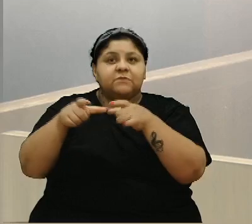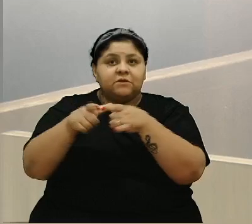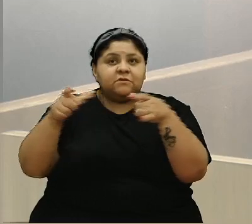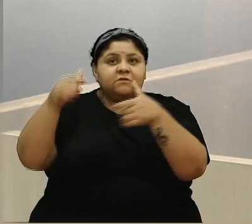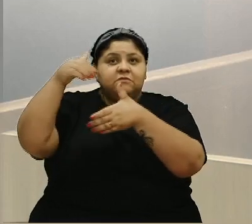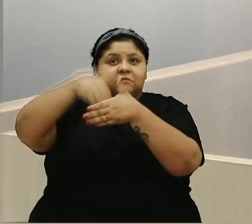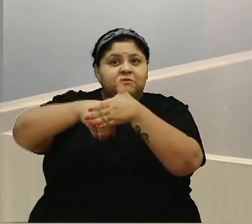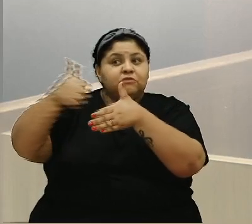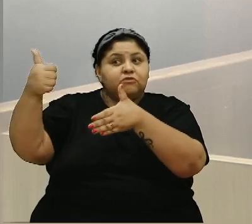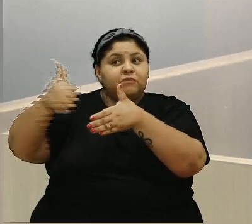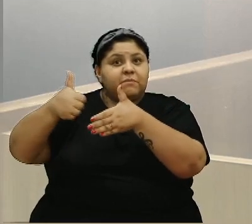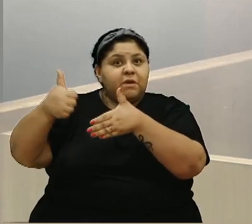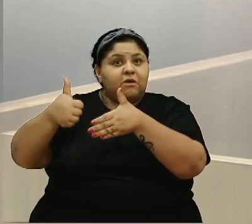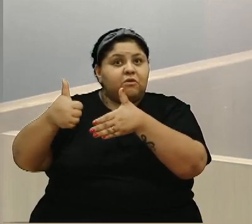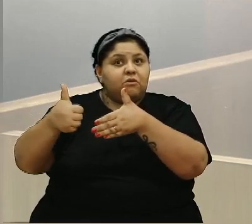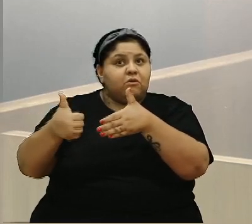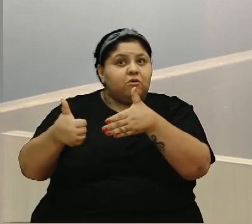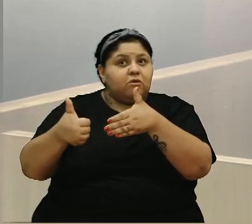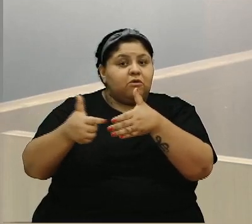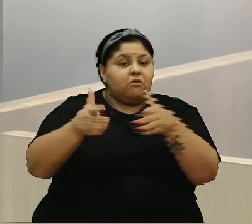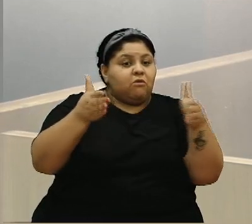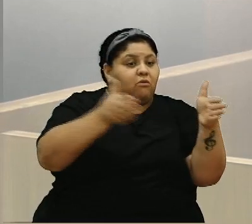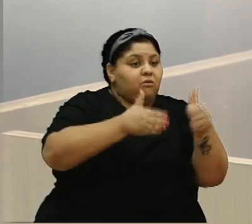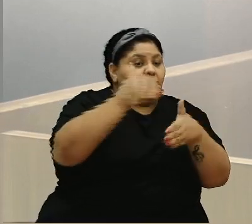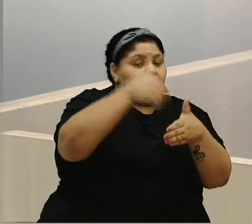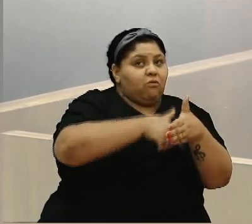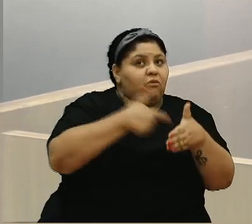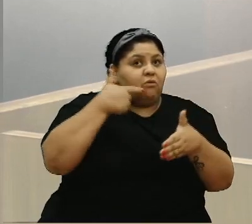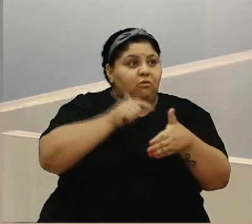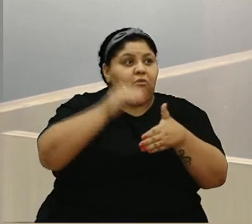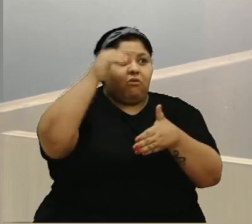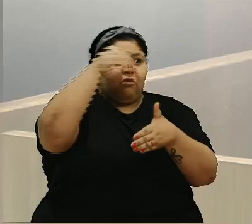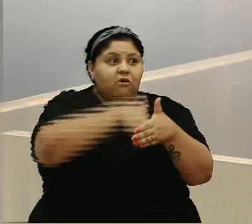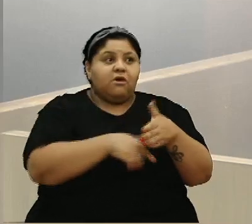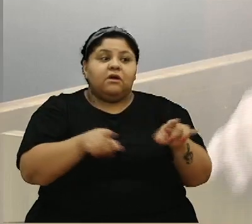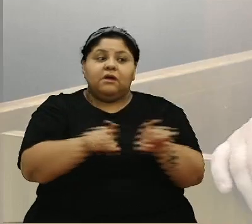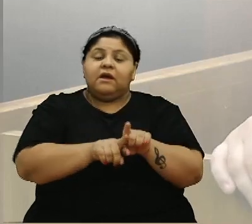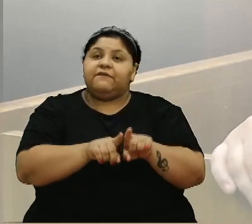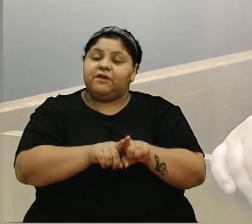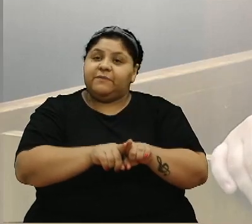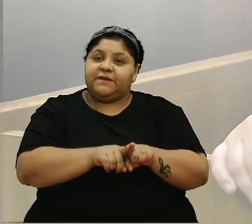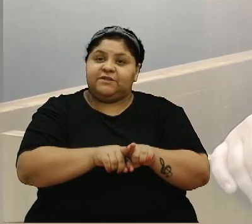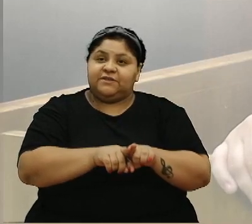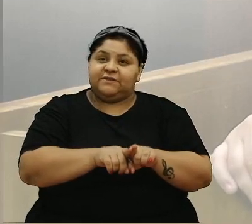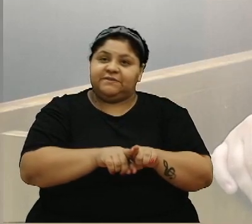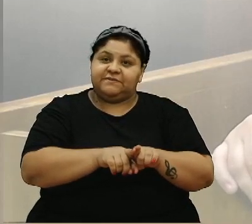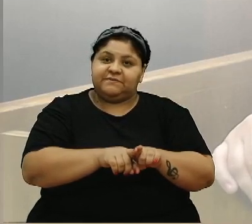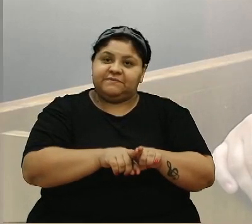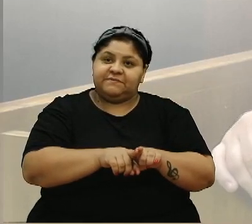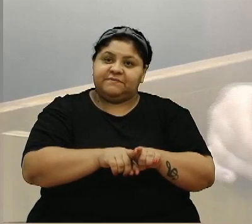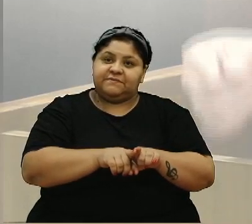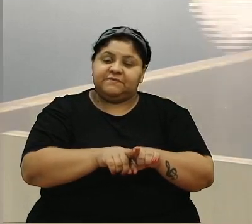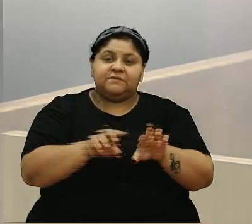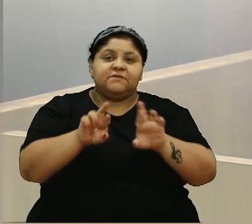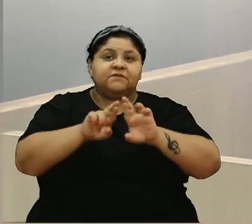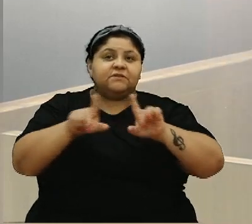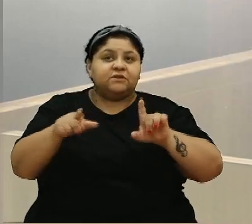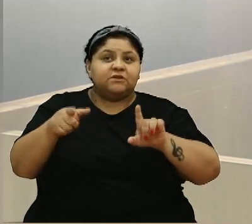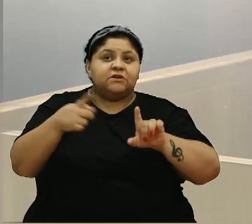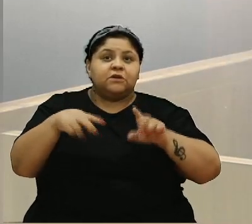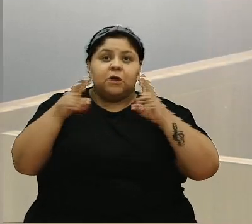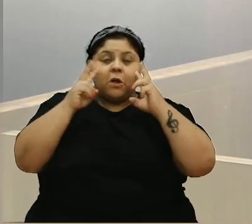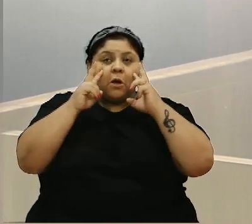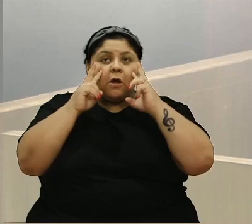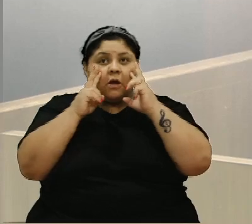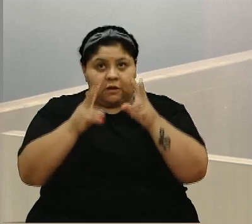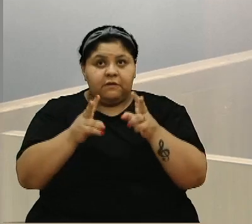do primeiro para o segundo turno. Então, ele conseguiu uma votação dele, cristalizou uma votação dele. Diferente do que a gente vê...